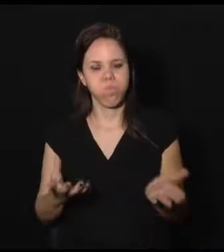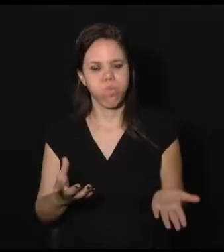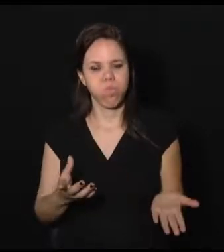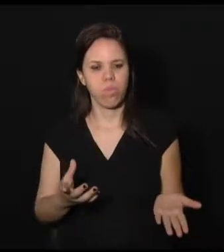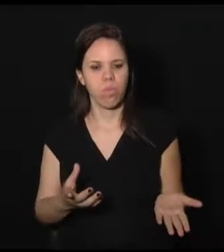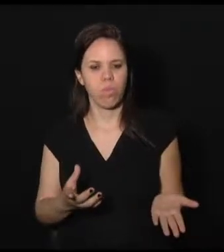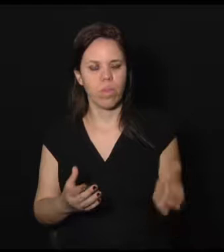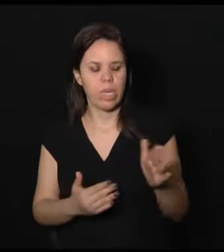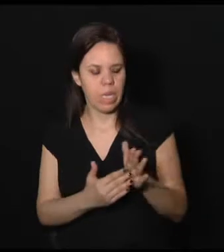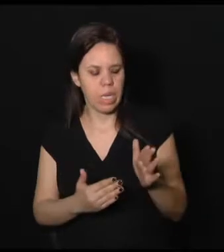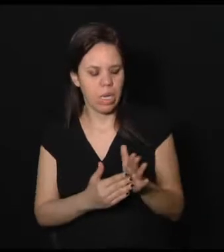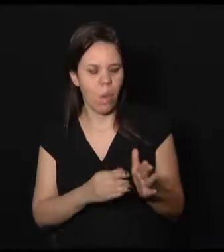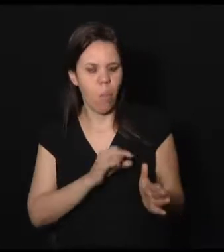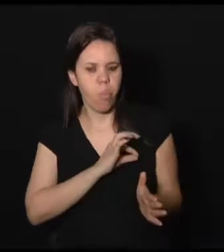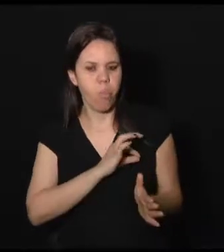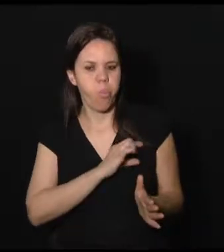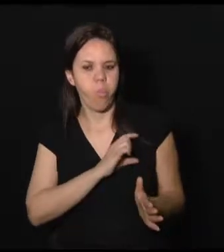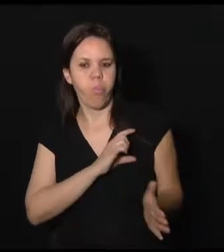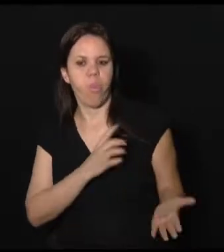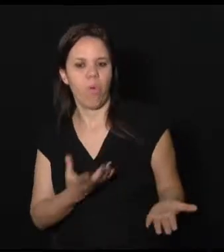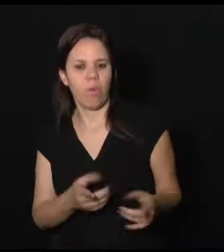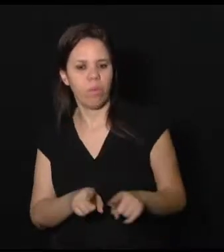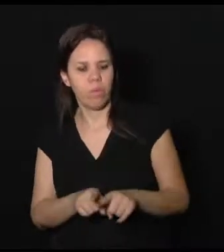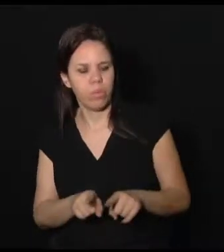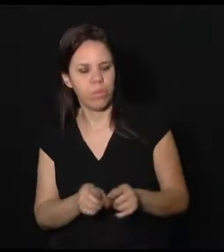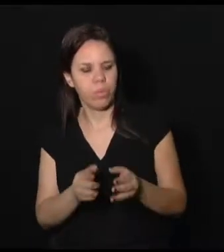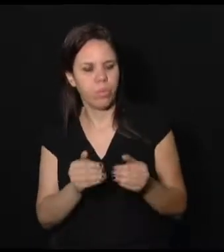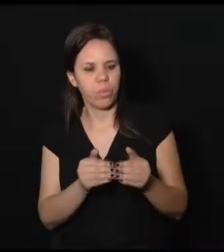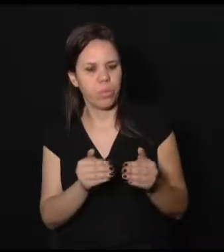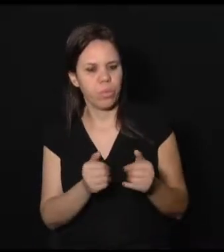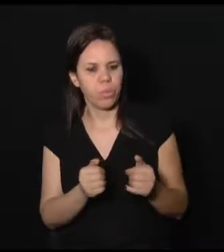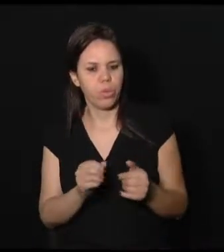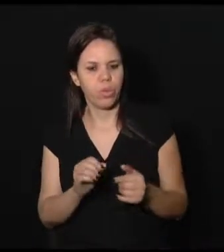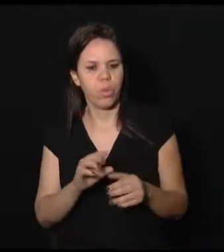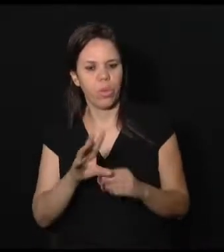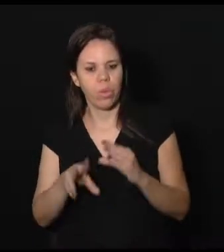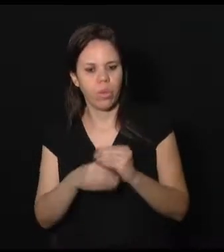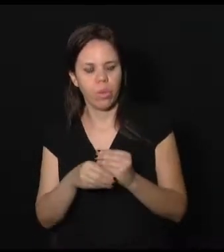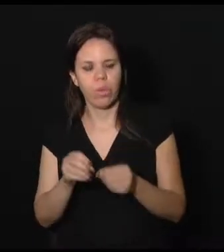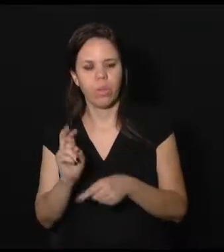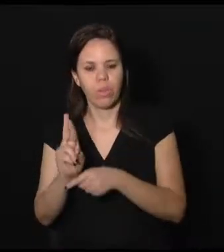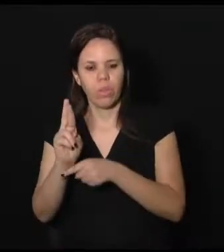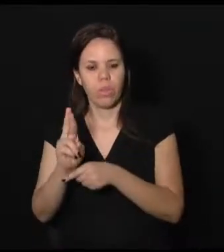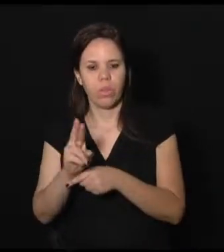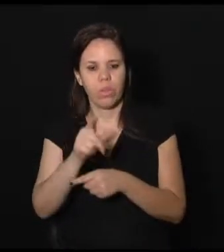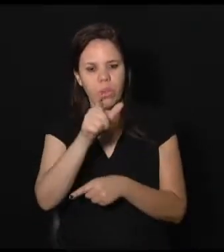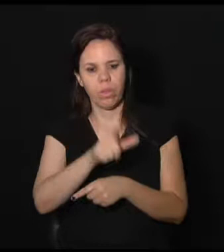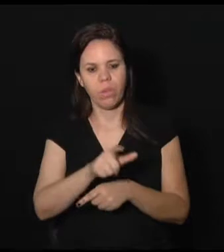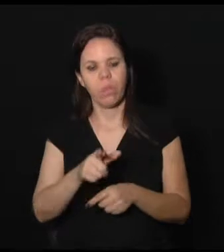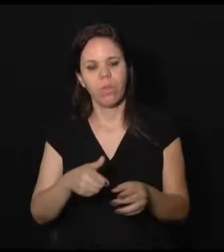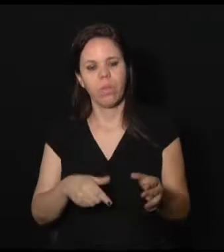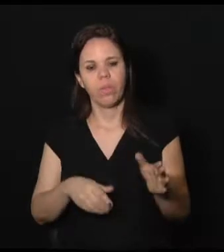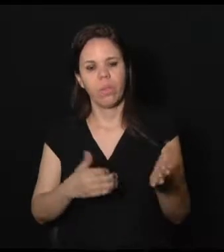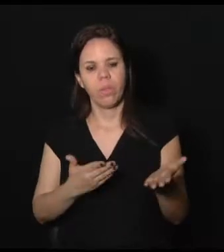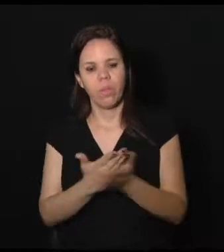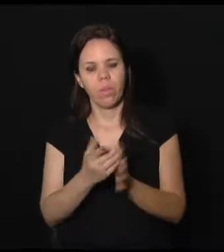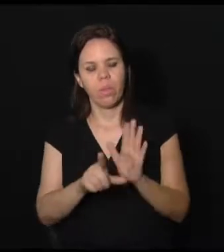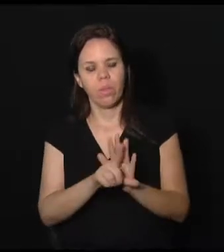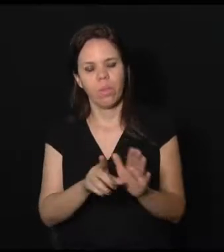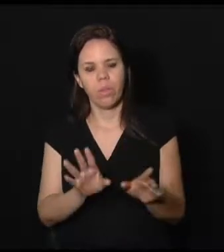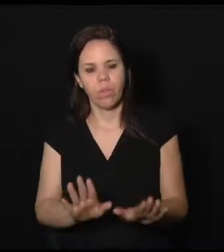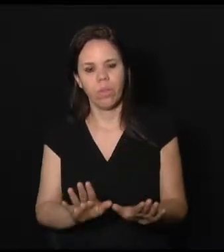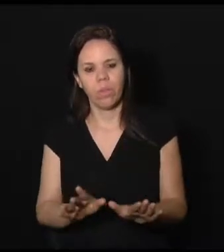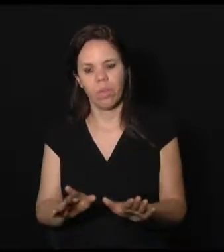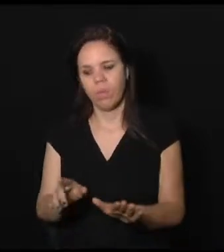comércio exterior, ou eventualmente fazer alguma atualização do representante legal, a Receita, né, por cumprimento